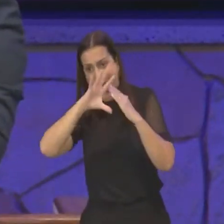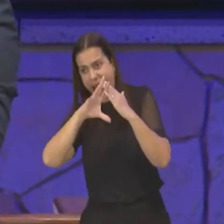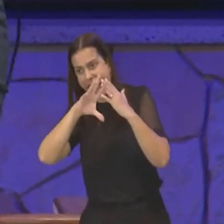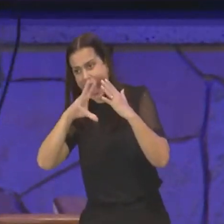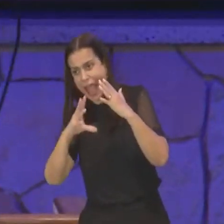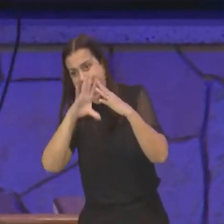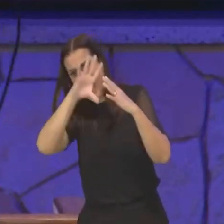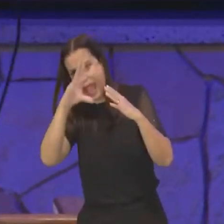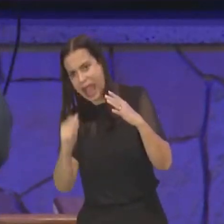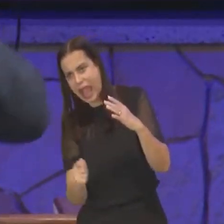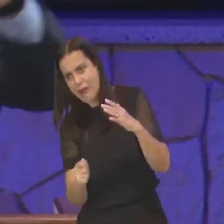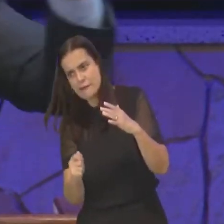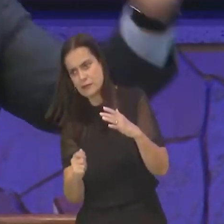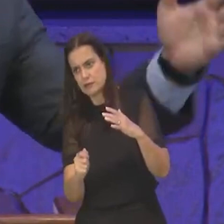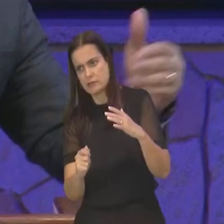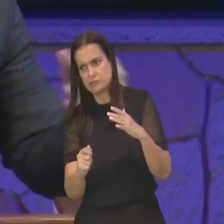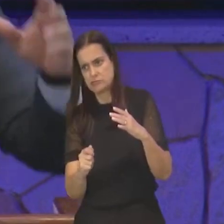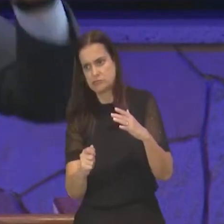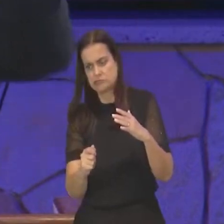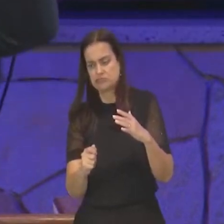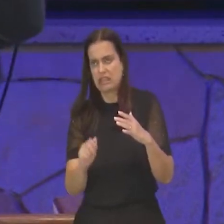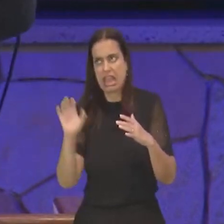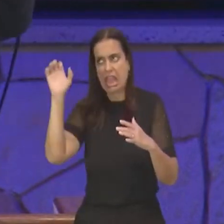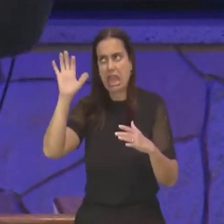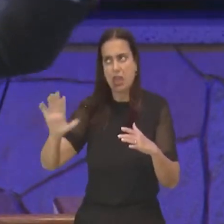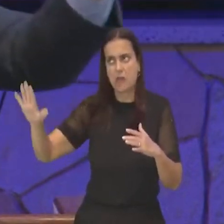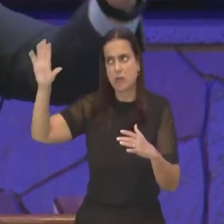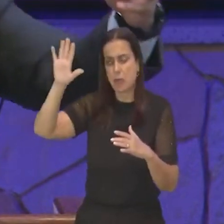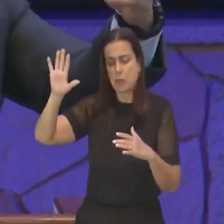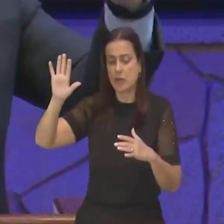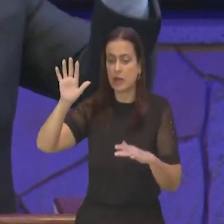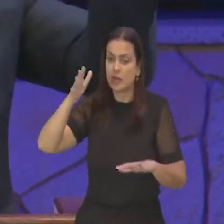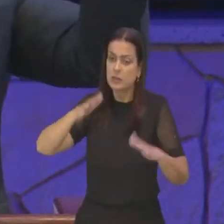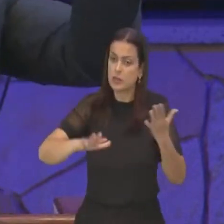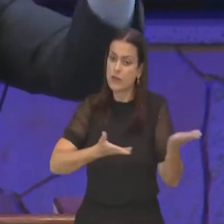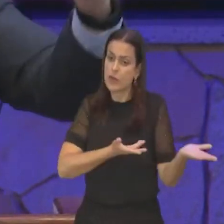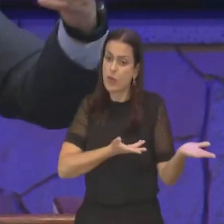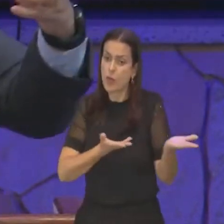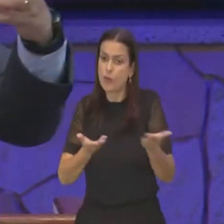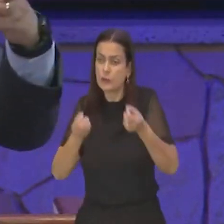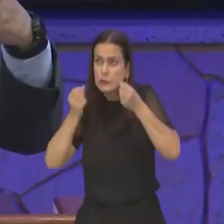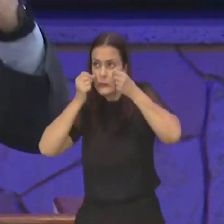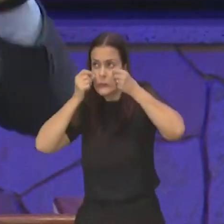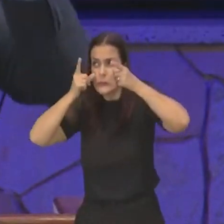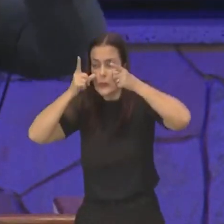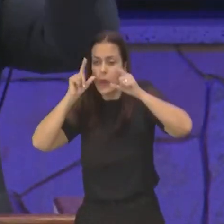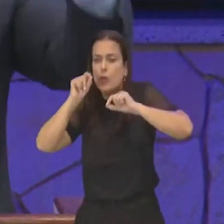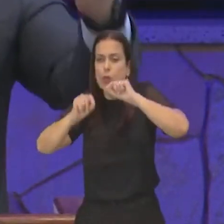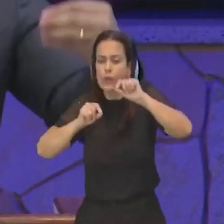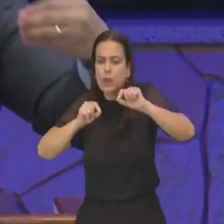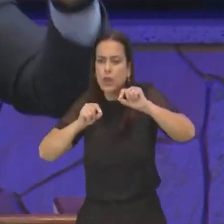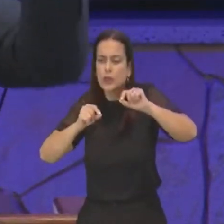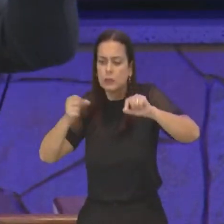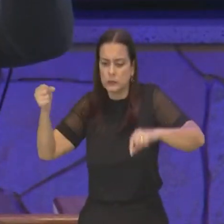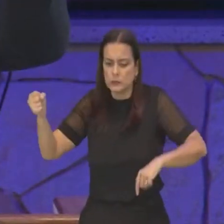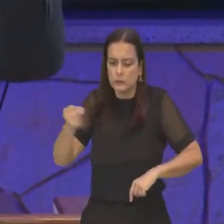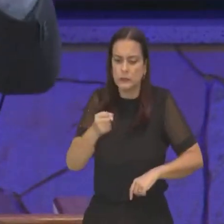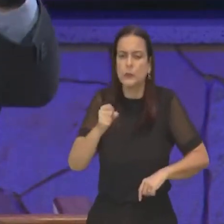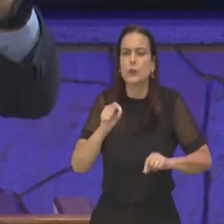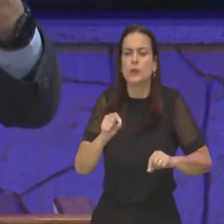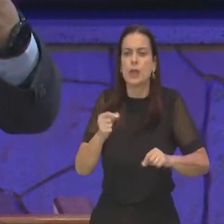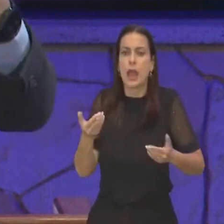lá no leste europeu. O seu campo, talvez o Senhor tenha te convidado, despertado para que você se posicione